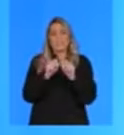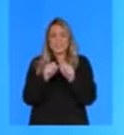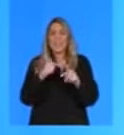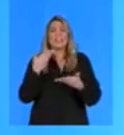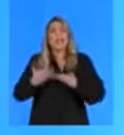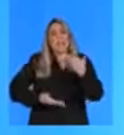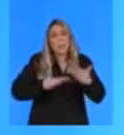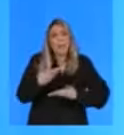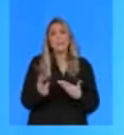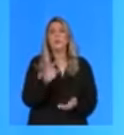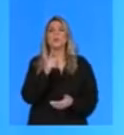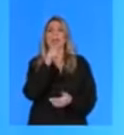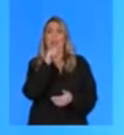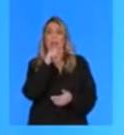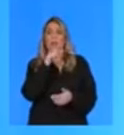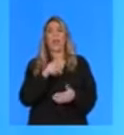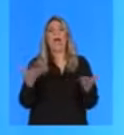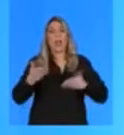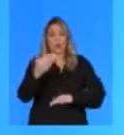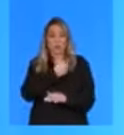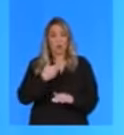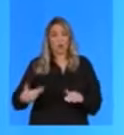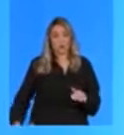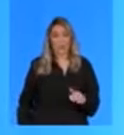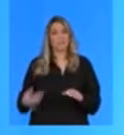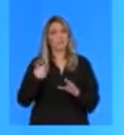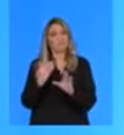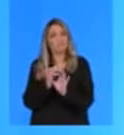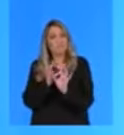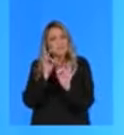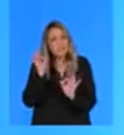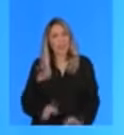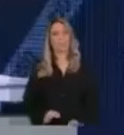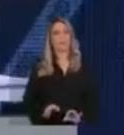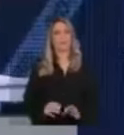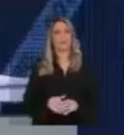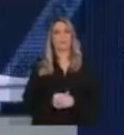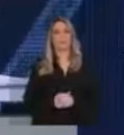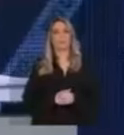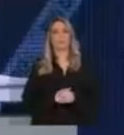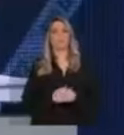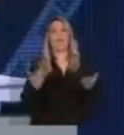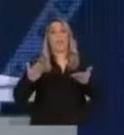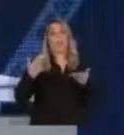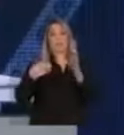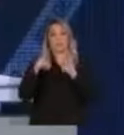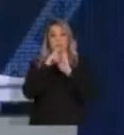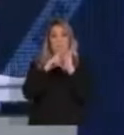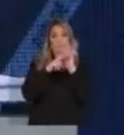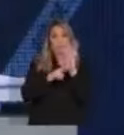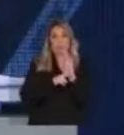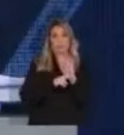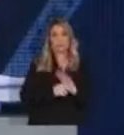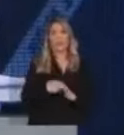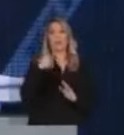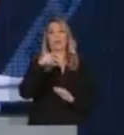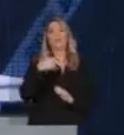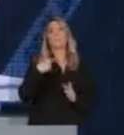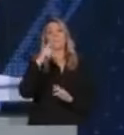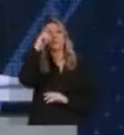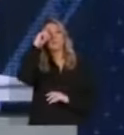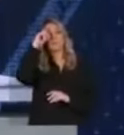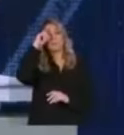governo quem vai entrar pelo cano vai ser o esgoto não o povo bom pelas regras agora o candidato Marcelo